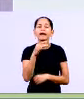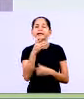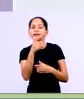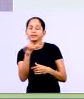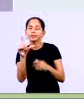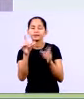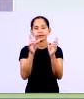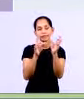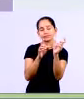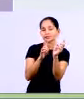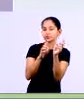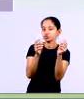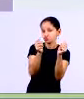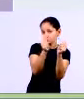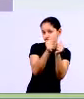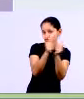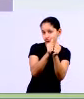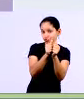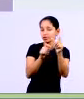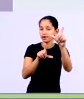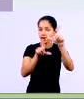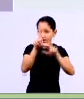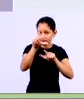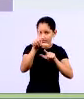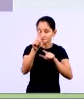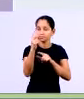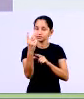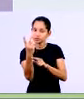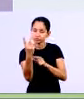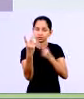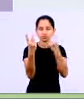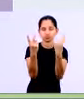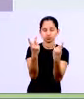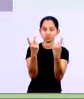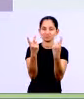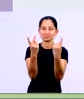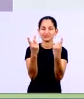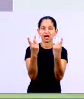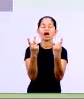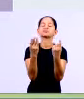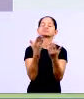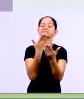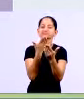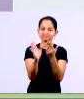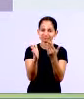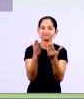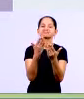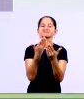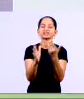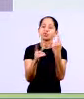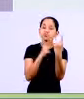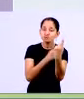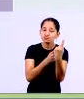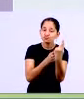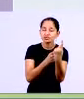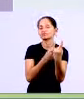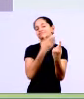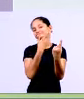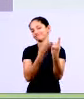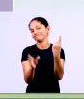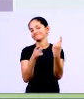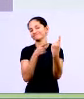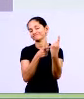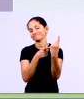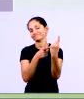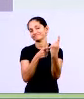trás duas amigas, 100% de chance de ter perdido o acento. Ela ficou sozinha, ficou perdeu, sozinha, né? Ficou perdida,